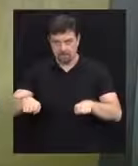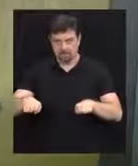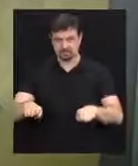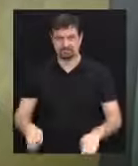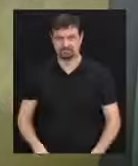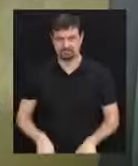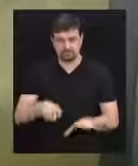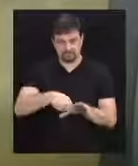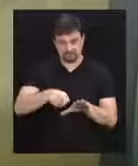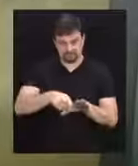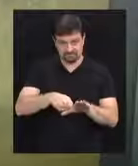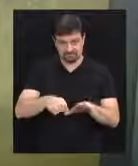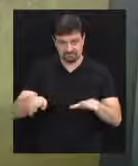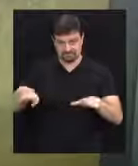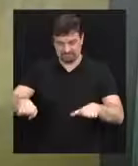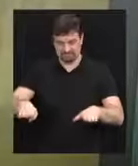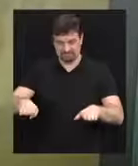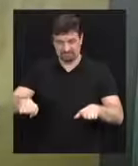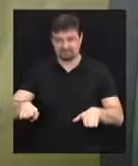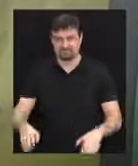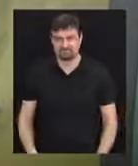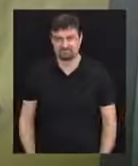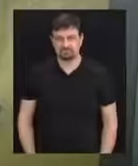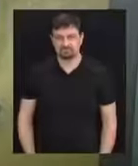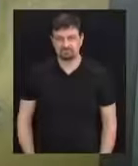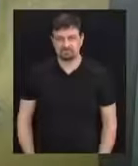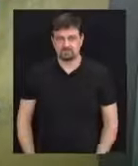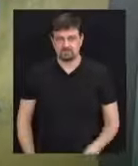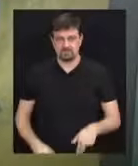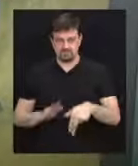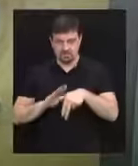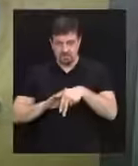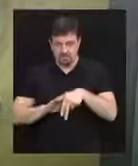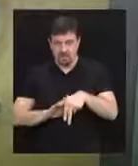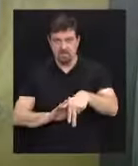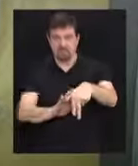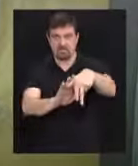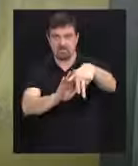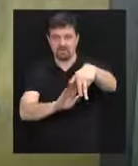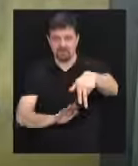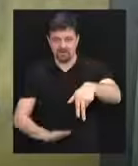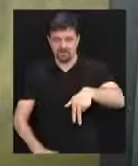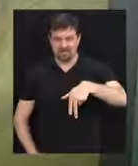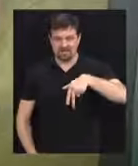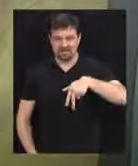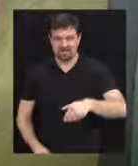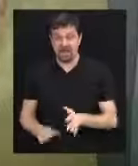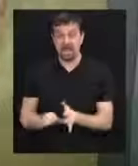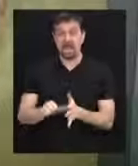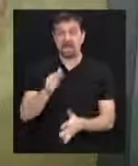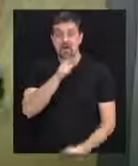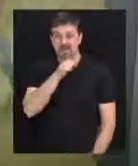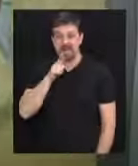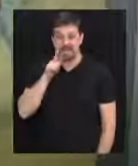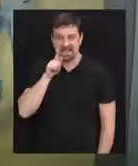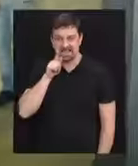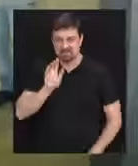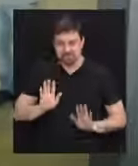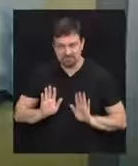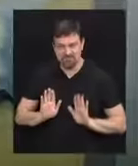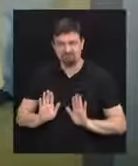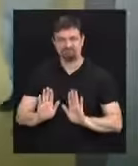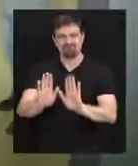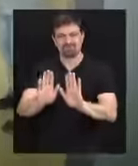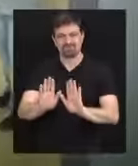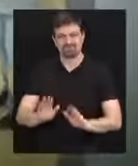Aí. Agora qual que... Ô, Gabi. Eu vou empurrar vocês pra vocês terem... não se preocupar em remar. Empurra ela primeiro. Quero ver ela cair